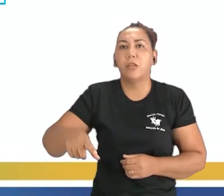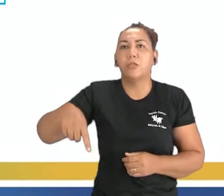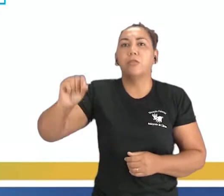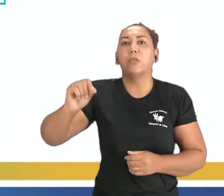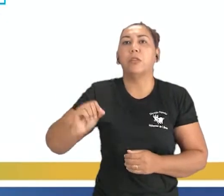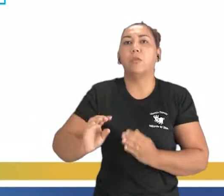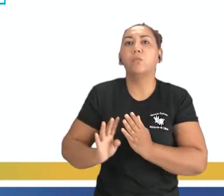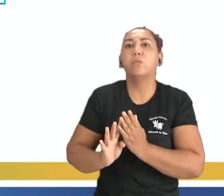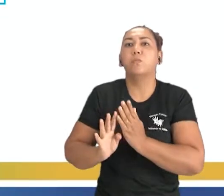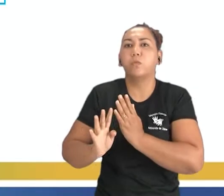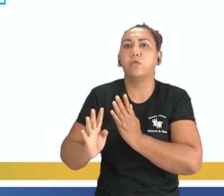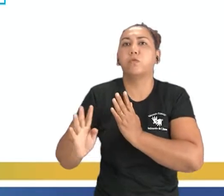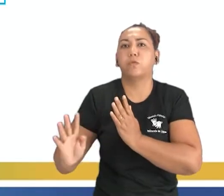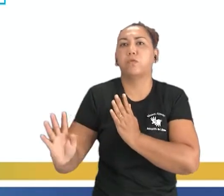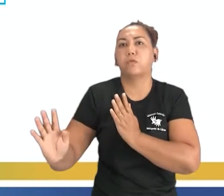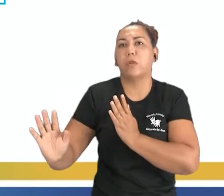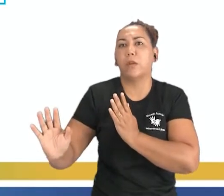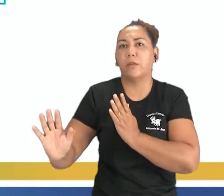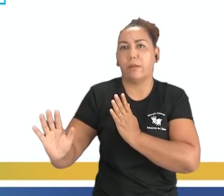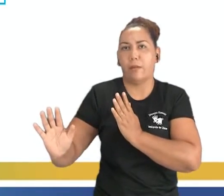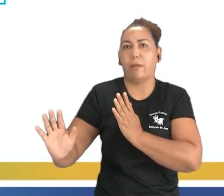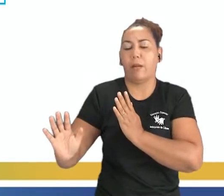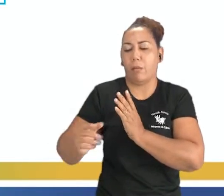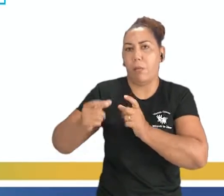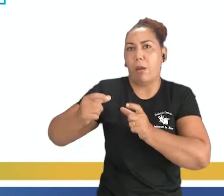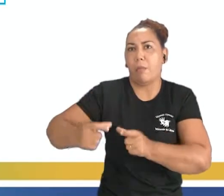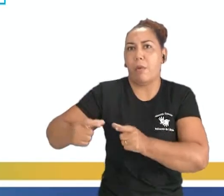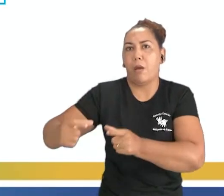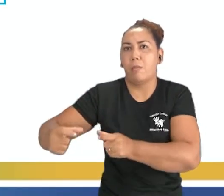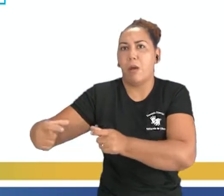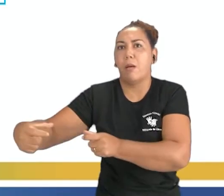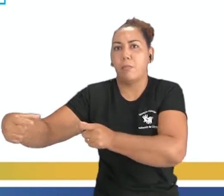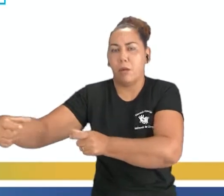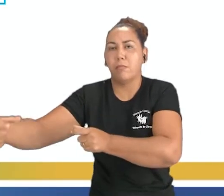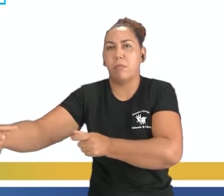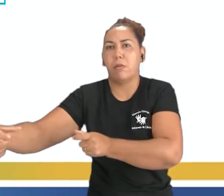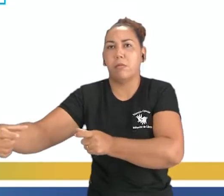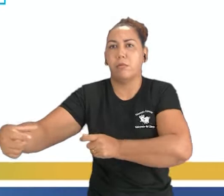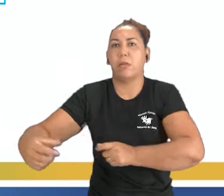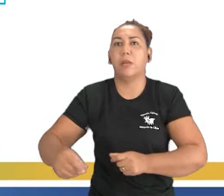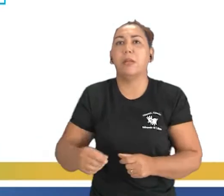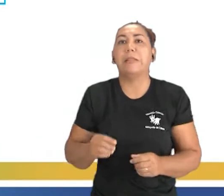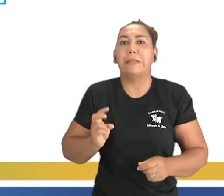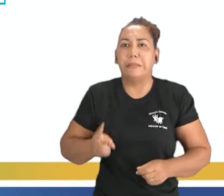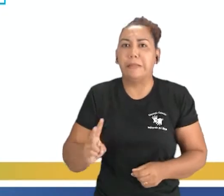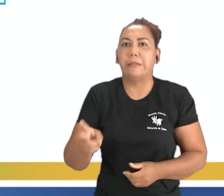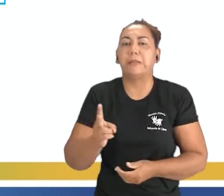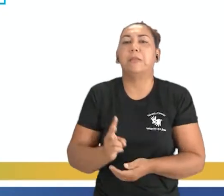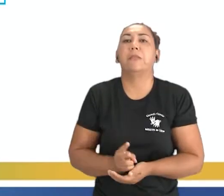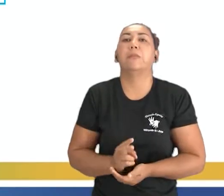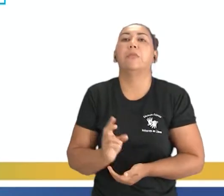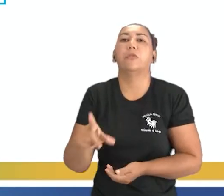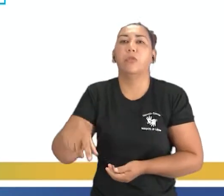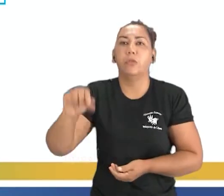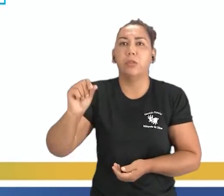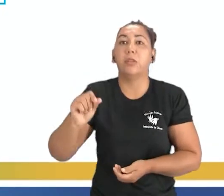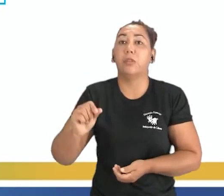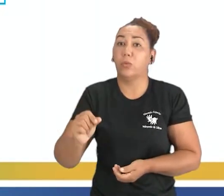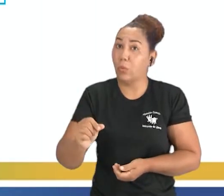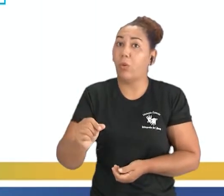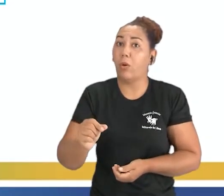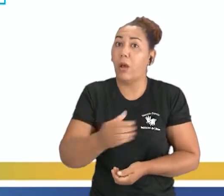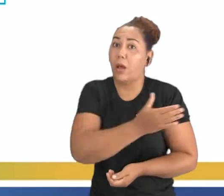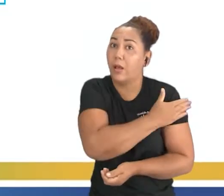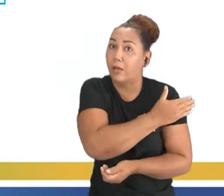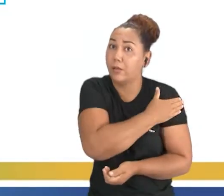as pessoas colocadas em cada posição da fila. Então, a gente sempre começa escolhendo aí da esquerda para a direita, lembrem